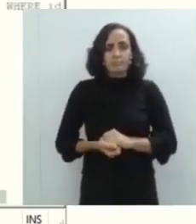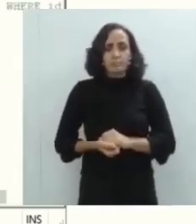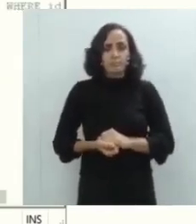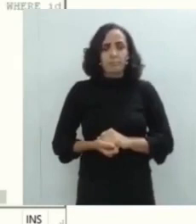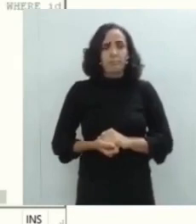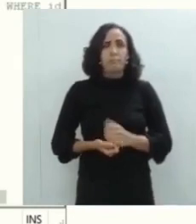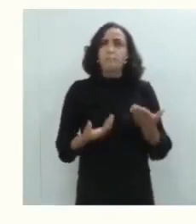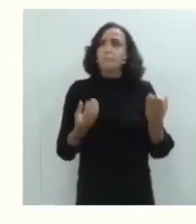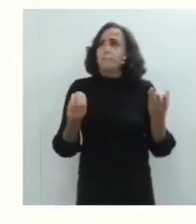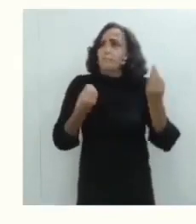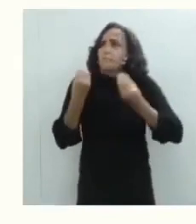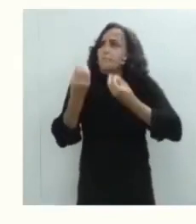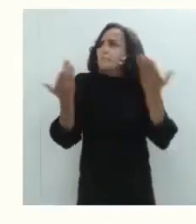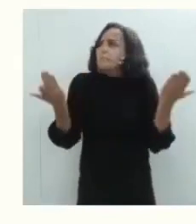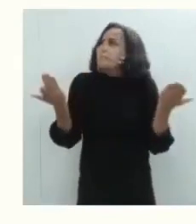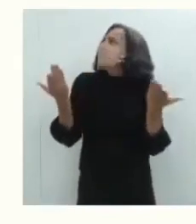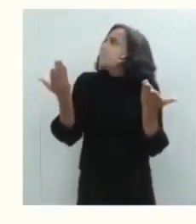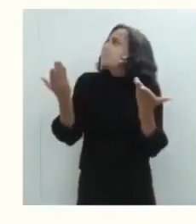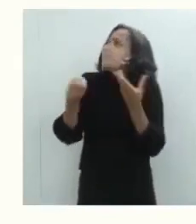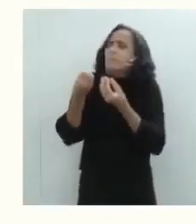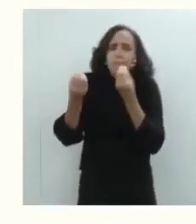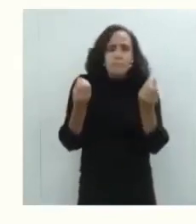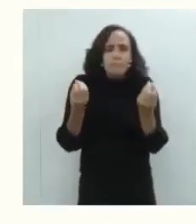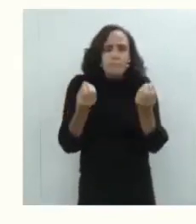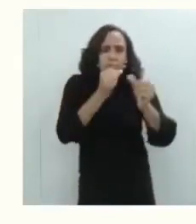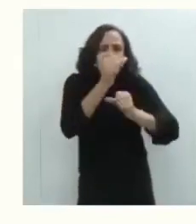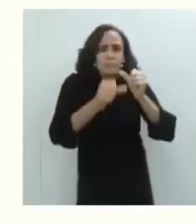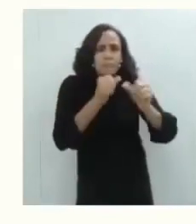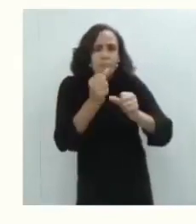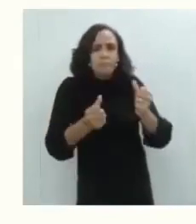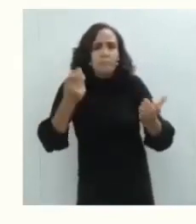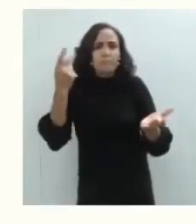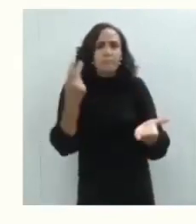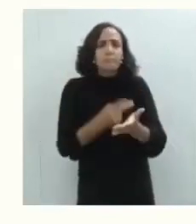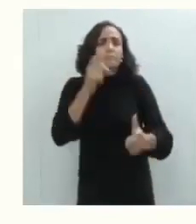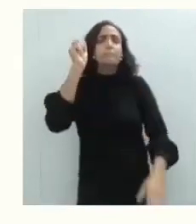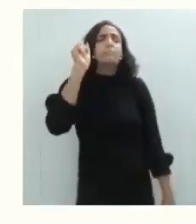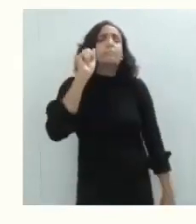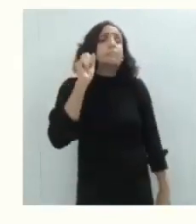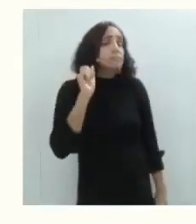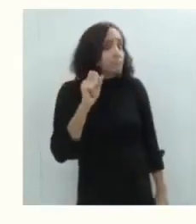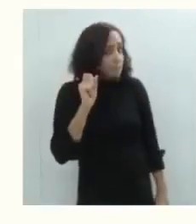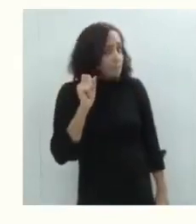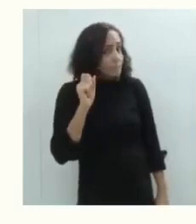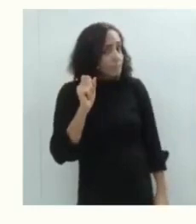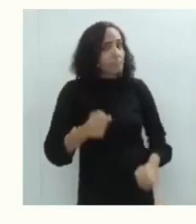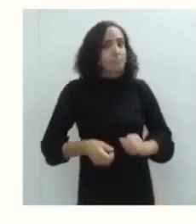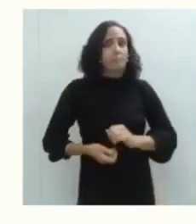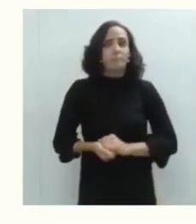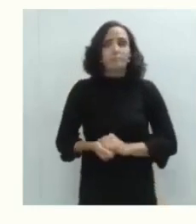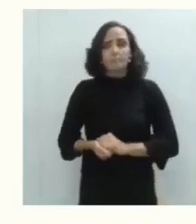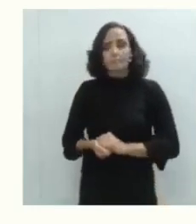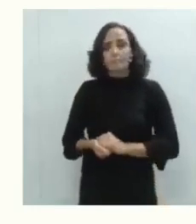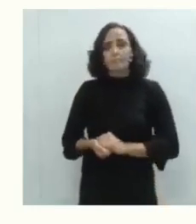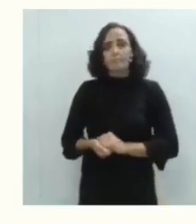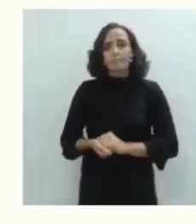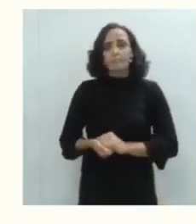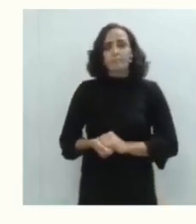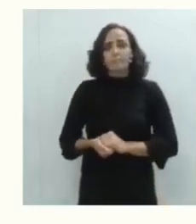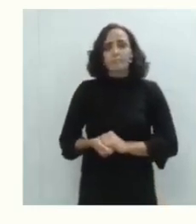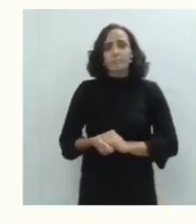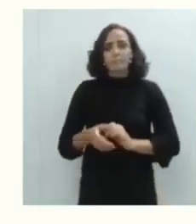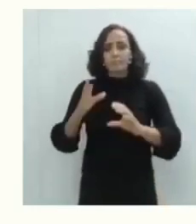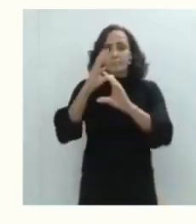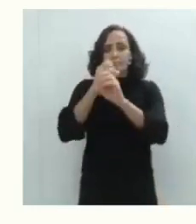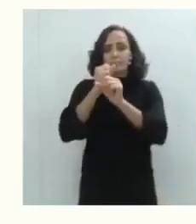Mas, professor, quando eu clico aqui em alterar, o que é que acontece? A nota dela é 10, né? Vamos colocar um